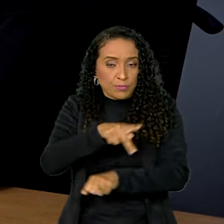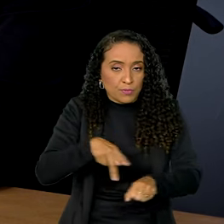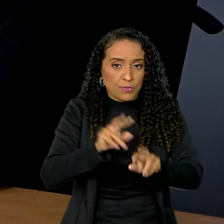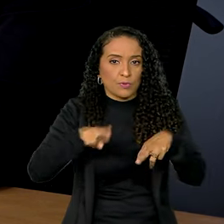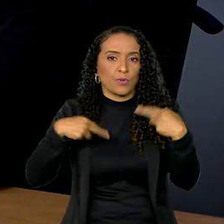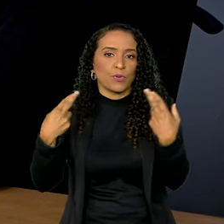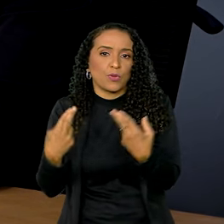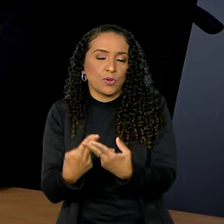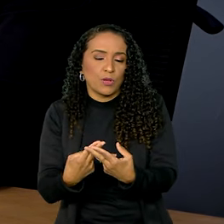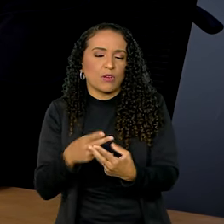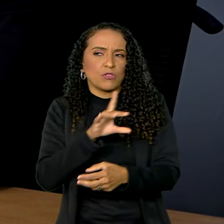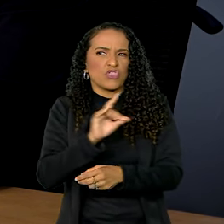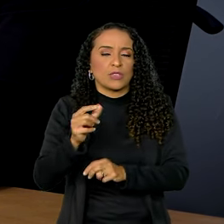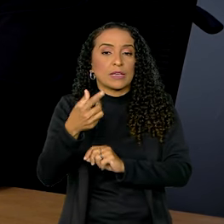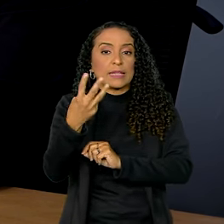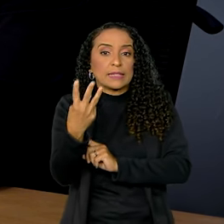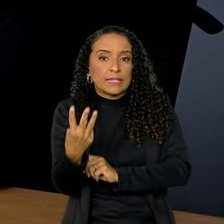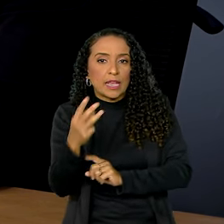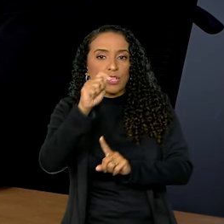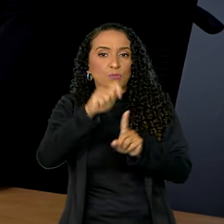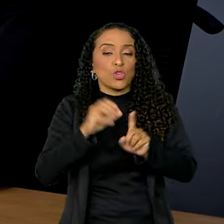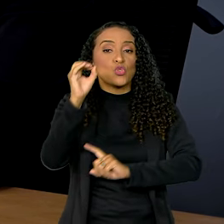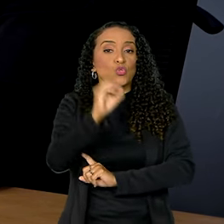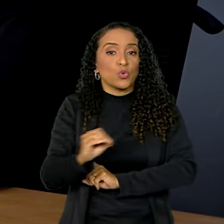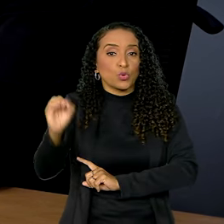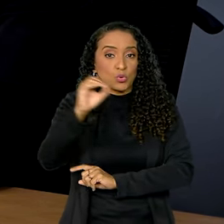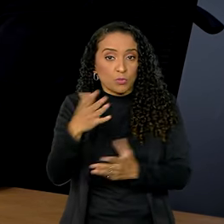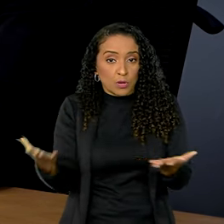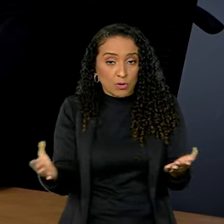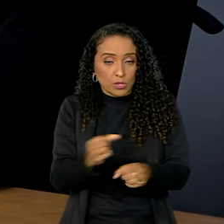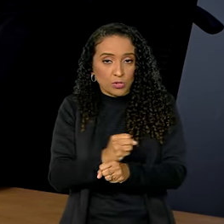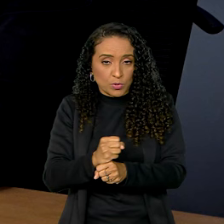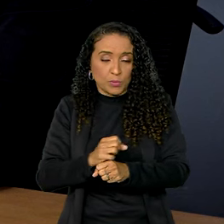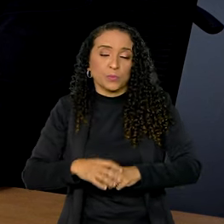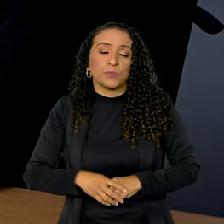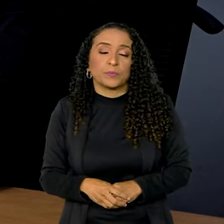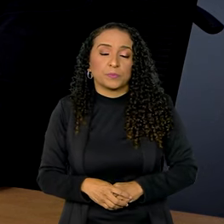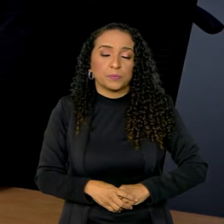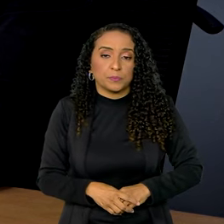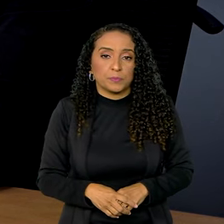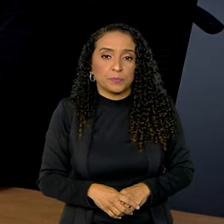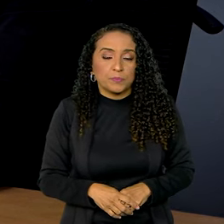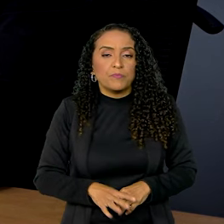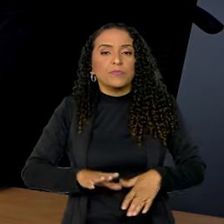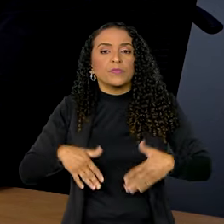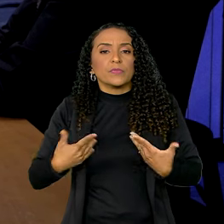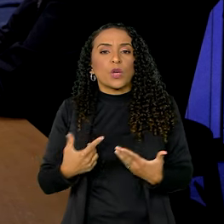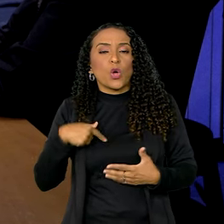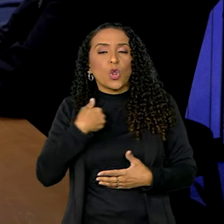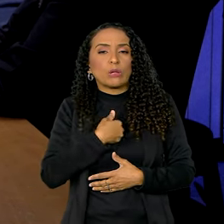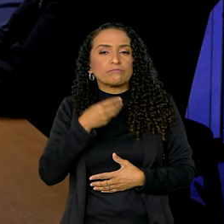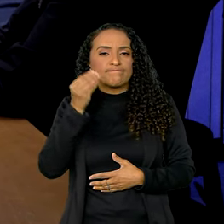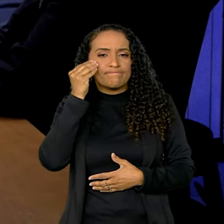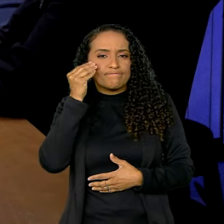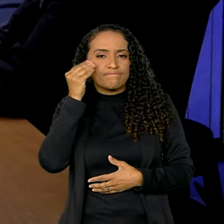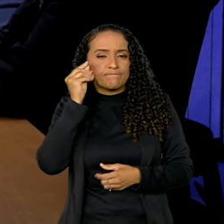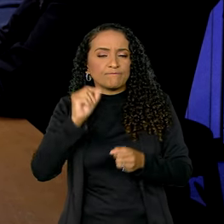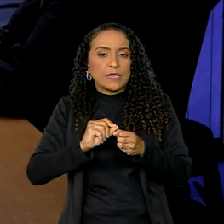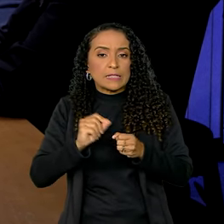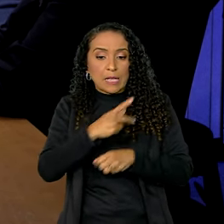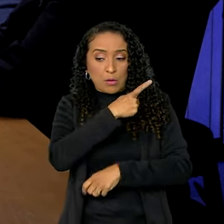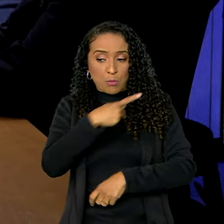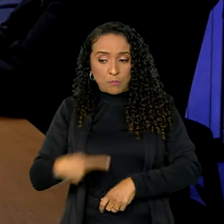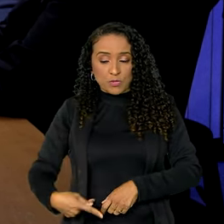ministerial que foi eh dia 3 de outubro deste ano e Hã o que nós tentamos fazer como